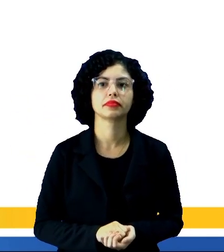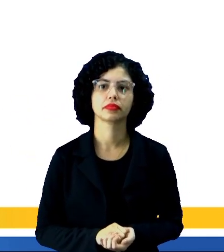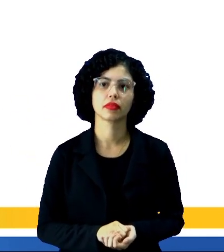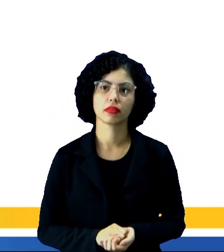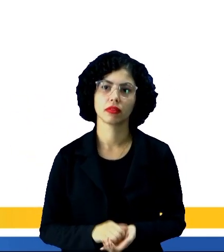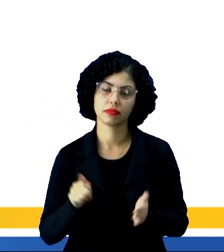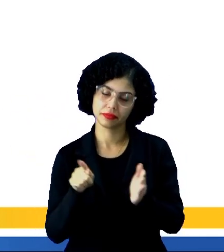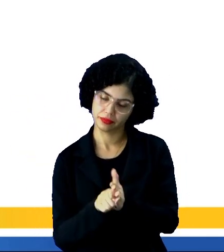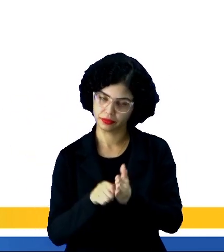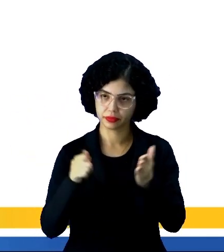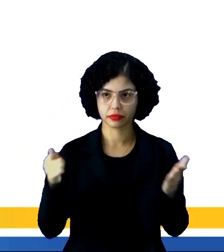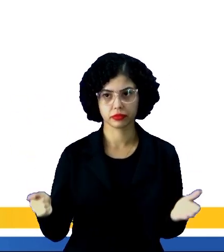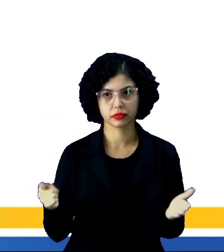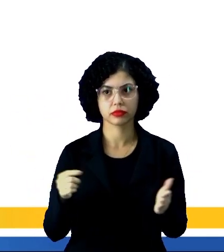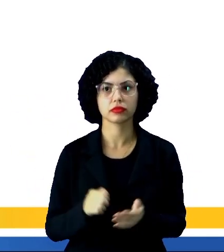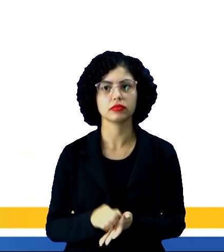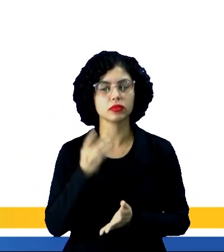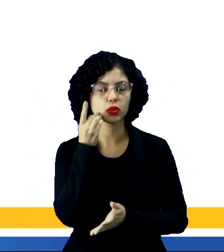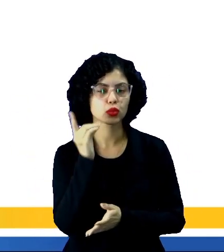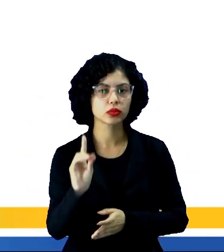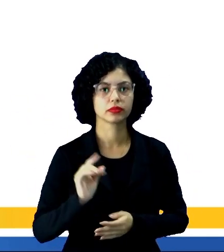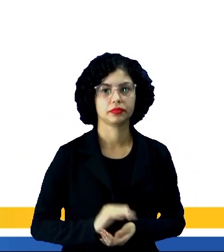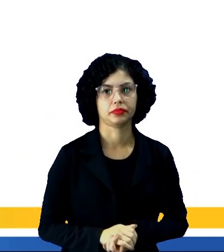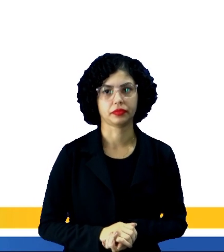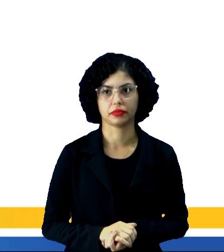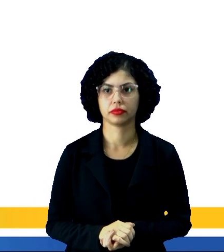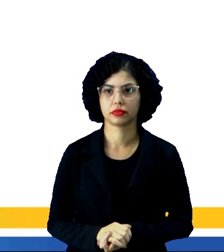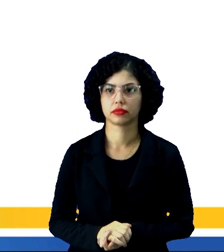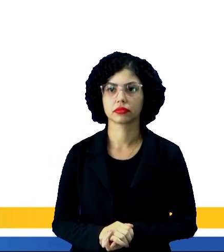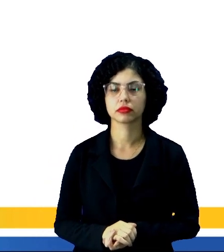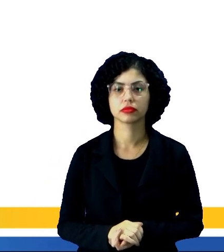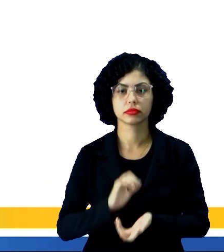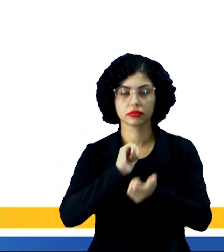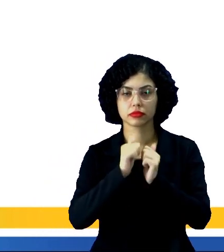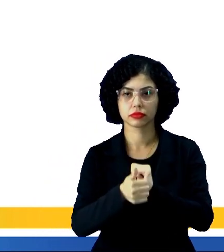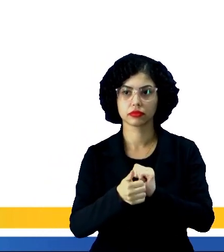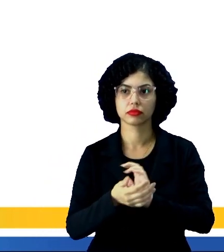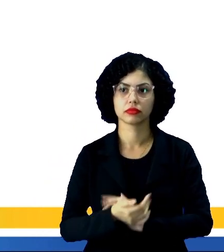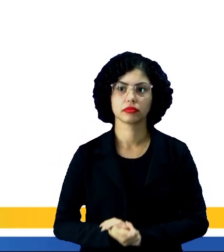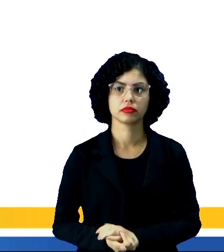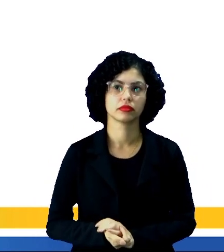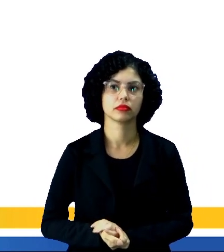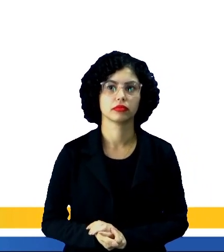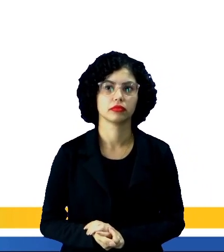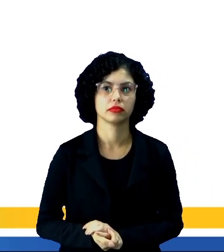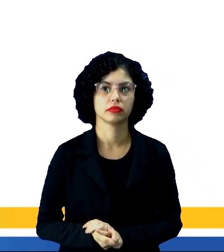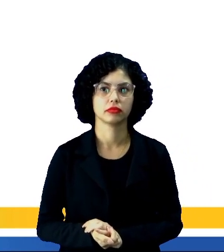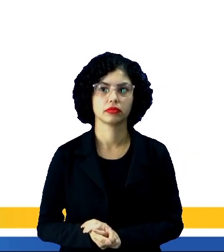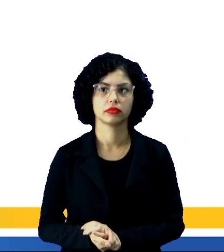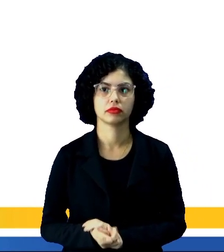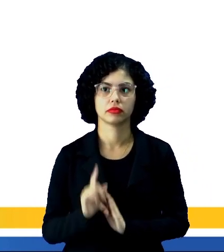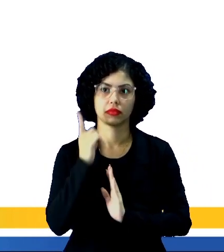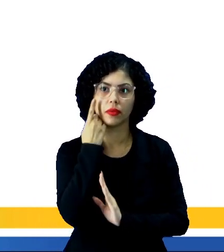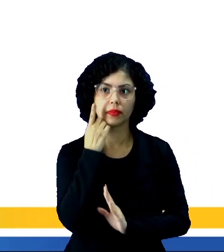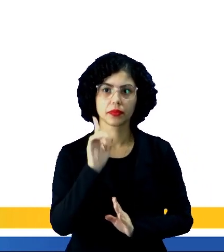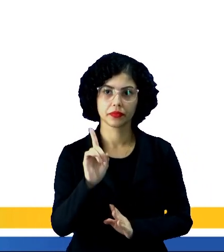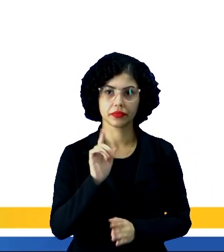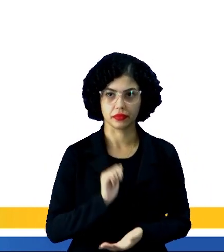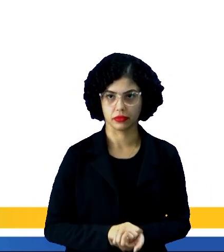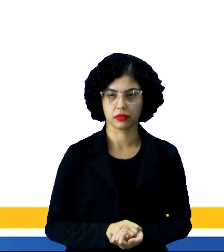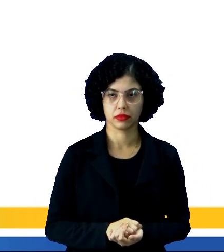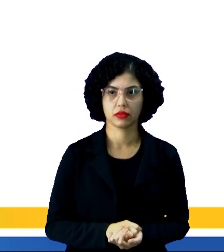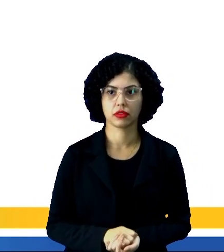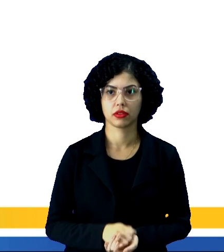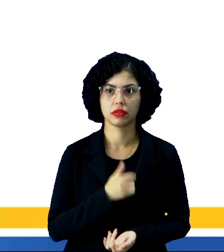É do jornal O Dia, da sessão de esportes, notícia do dia 1º de de dezembro de